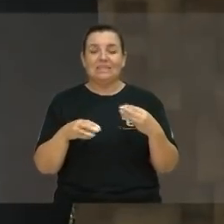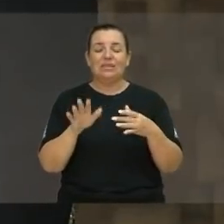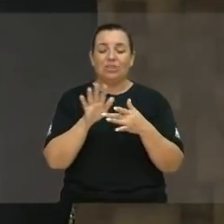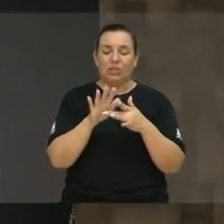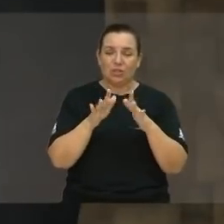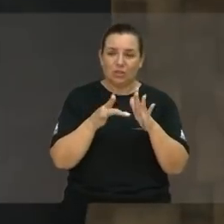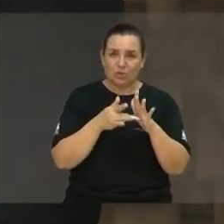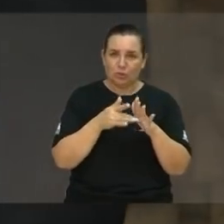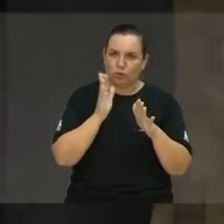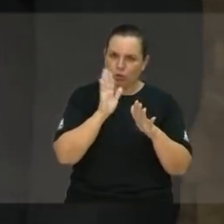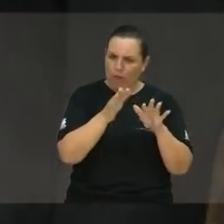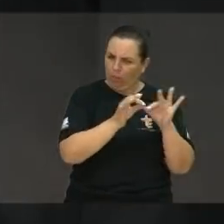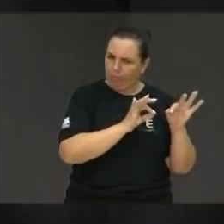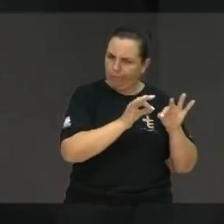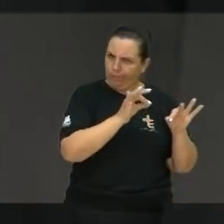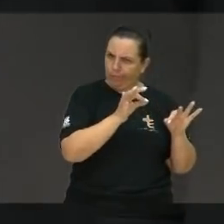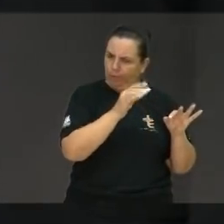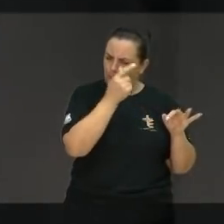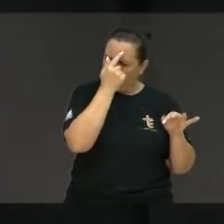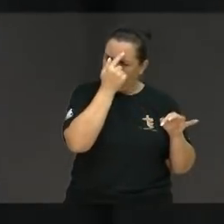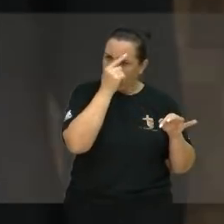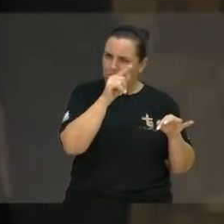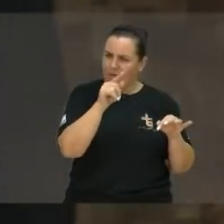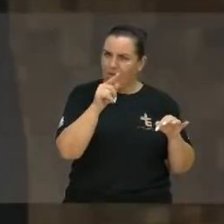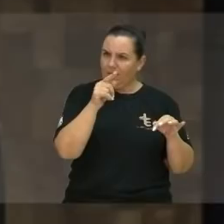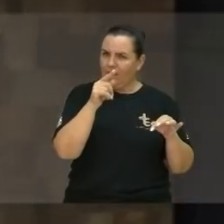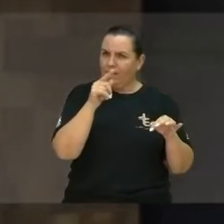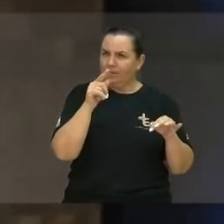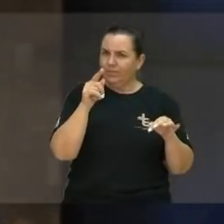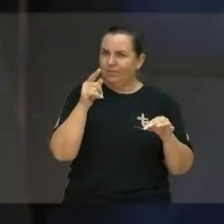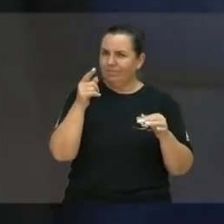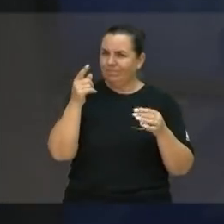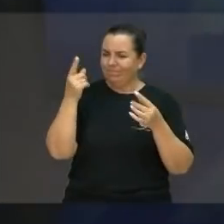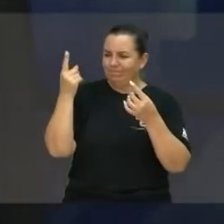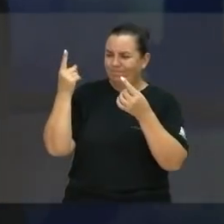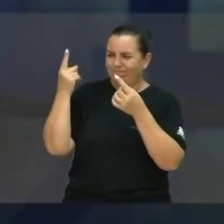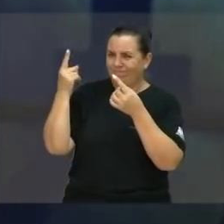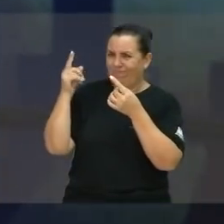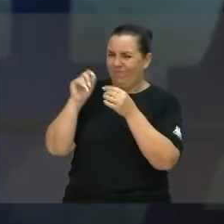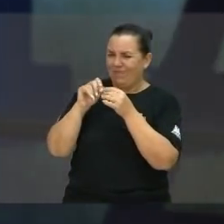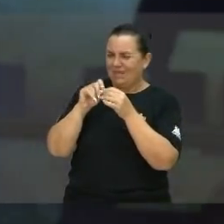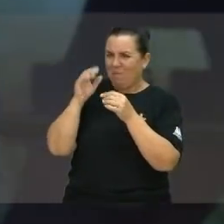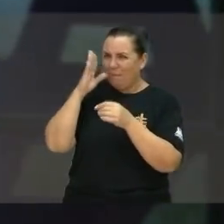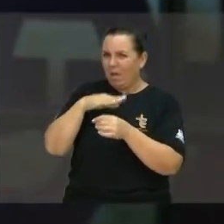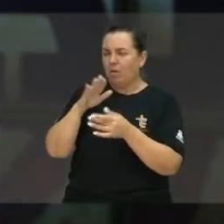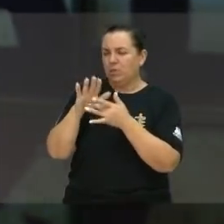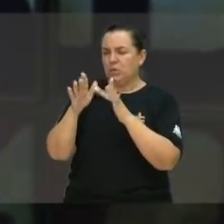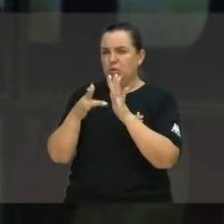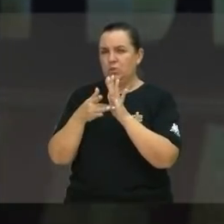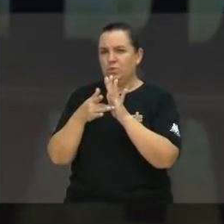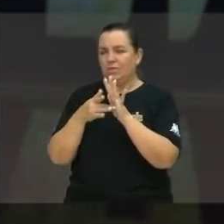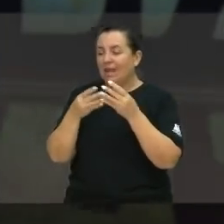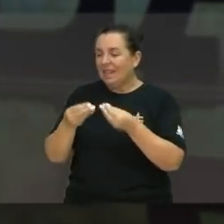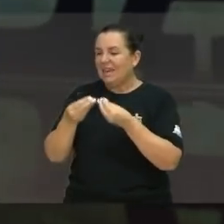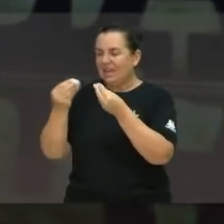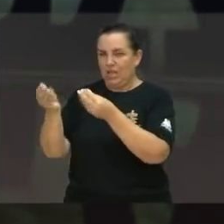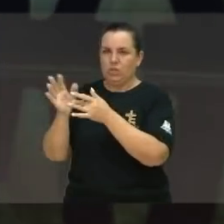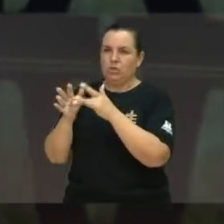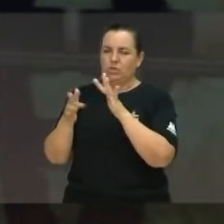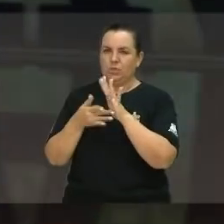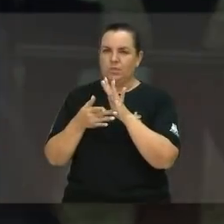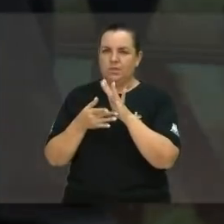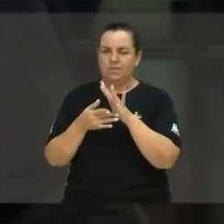judas com o projeto de trair e jesus para lavar os pés também